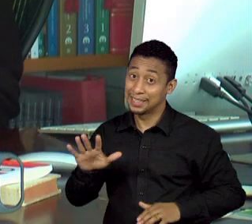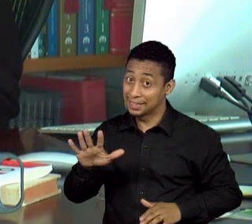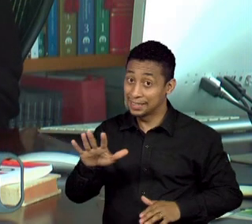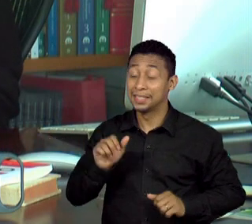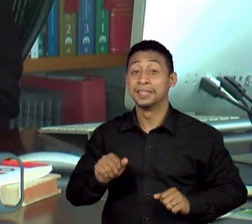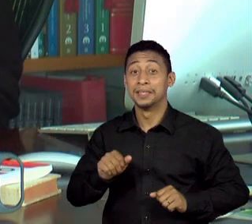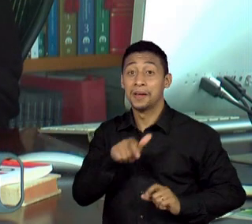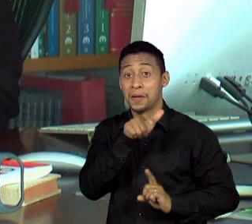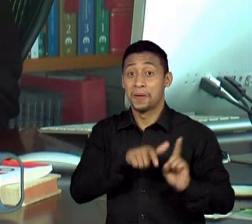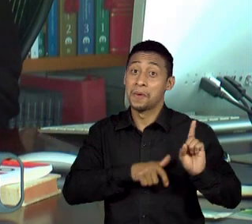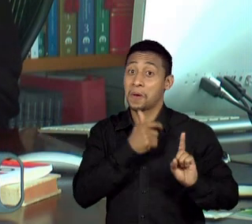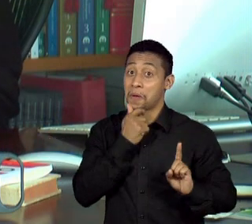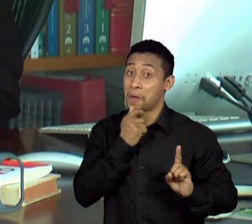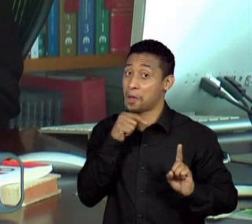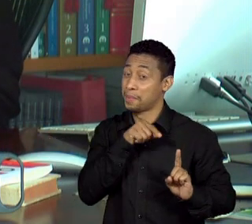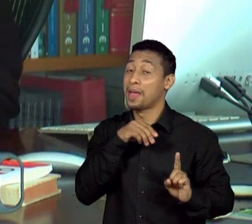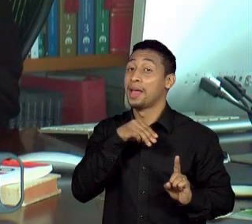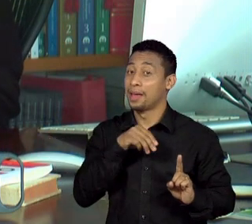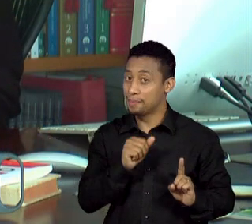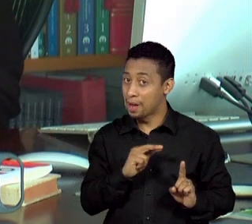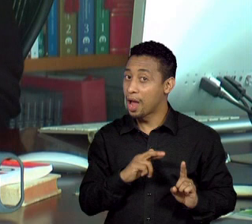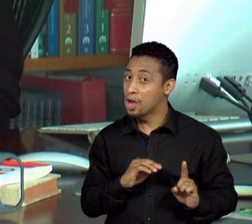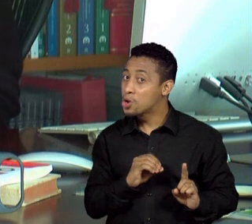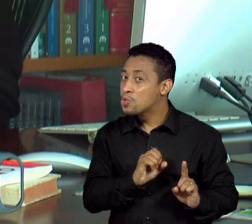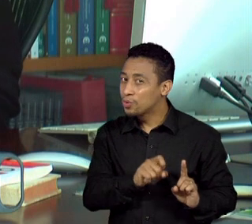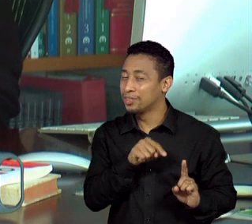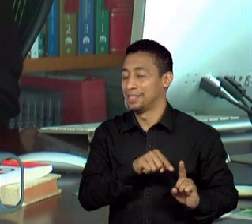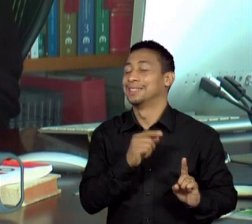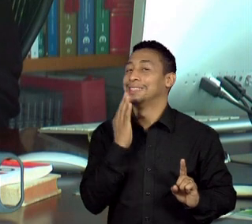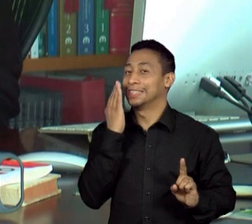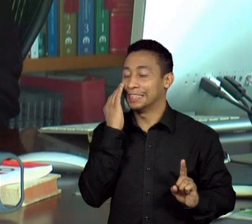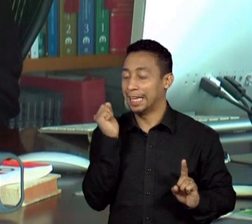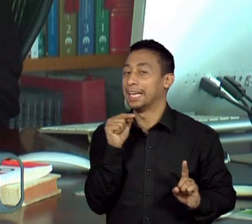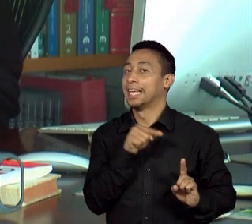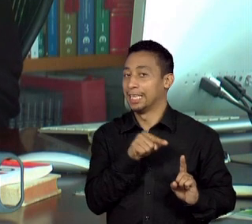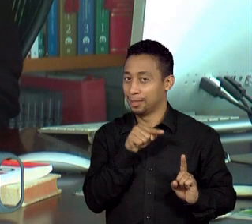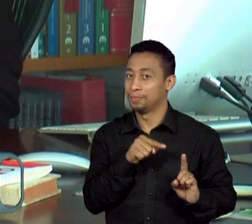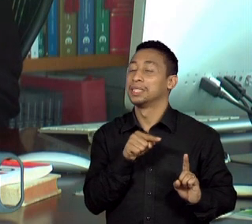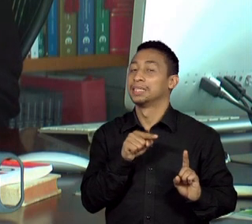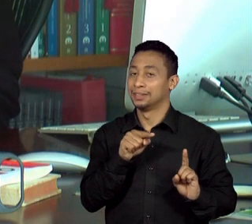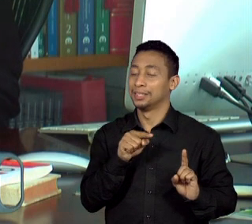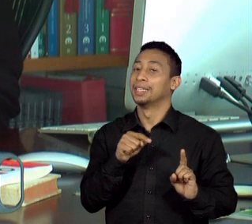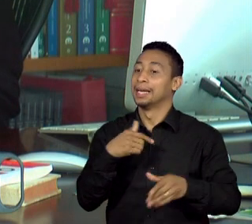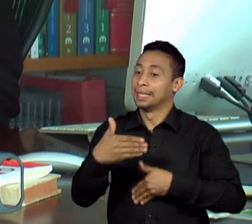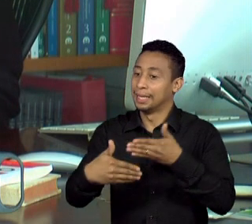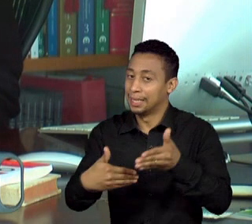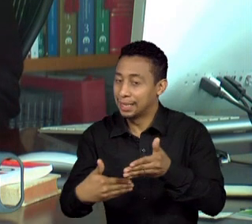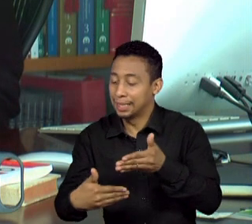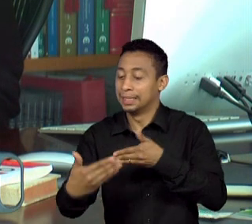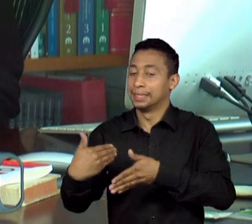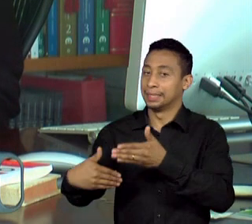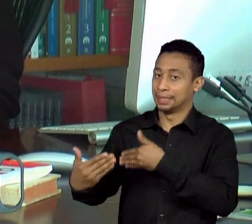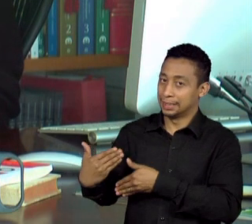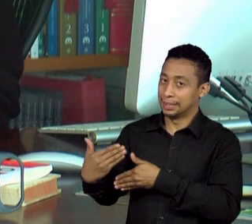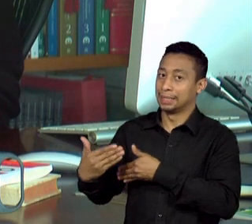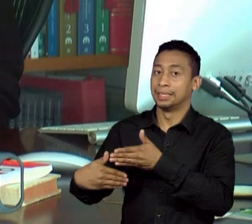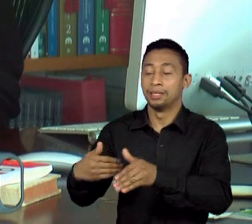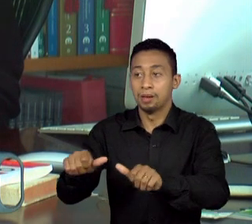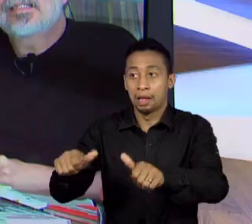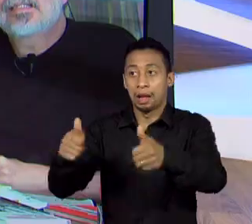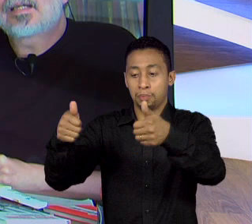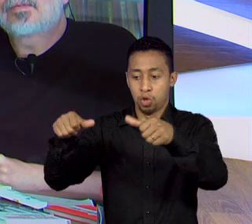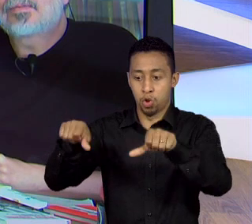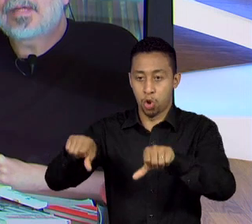Já o Marcos, não, ele sabe que a democracia às vezes anda para trás, ele viveu a ditadura,